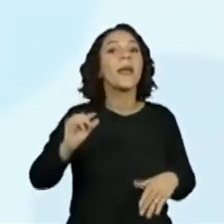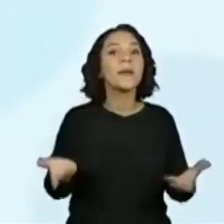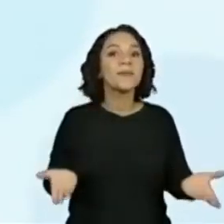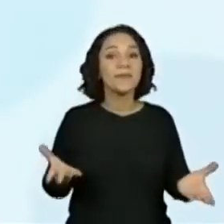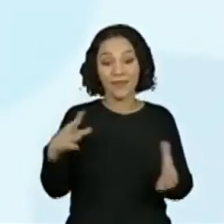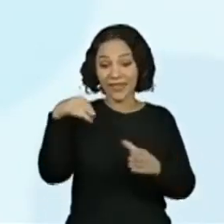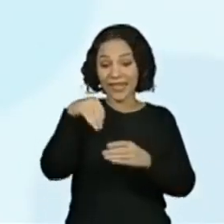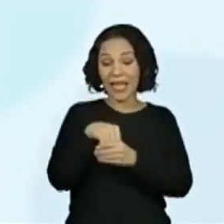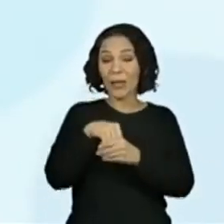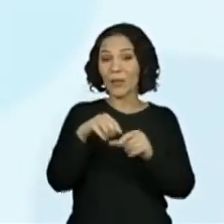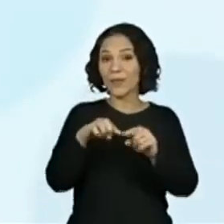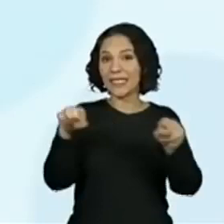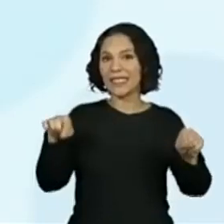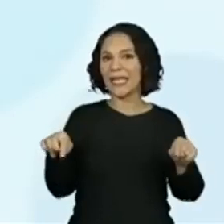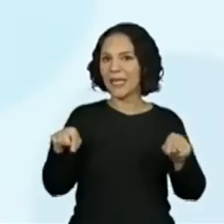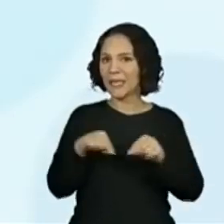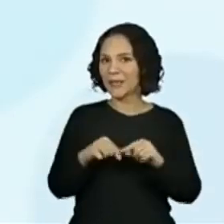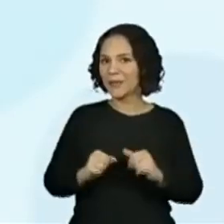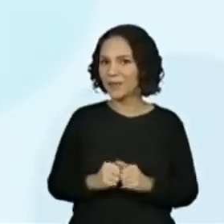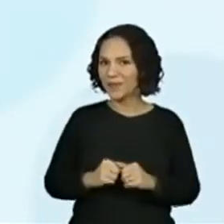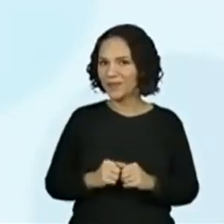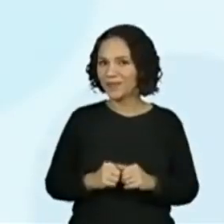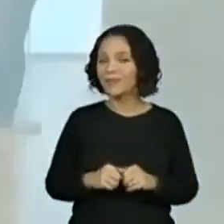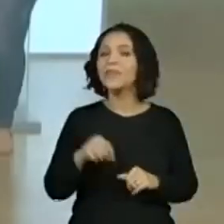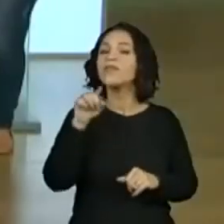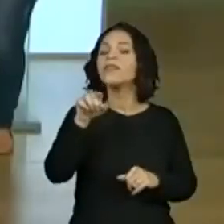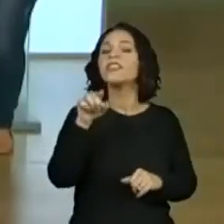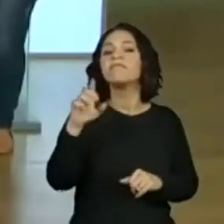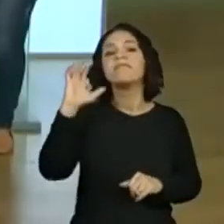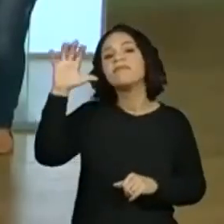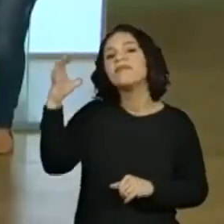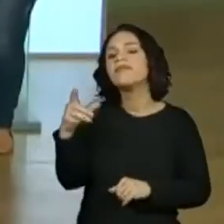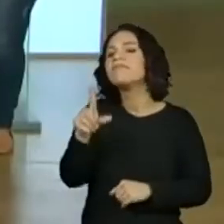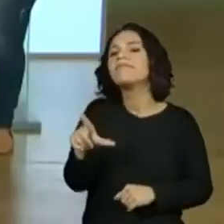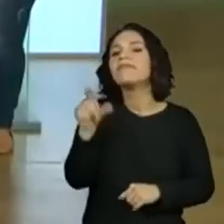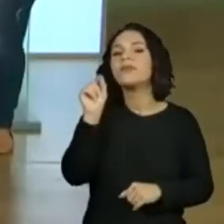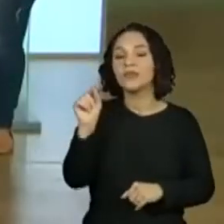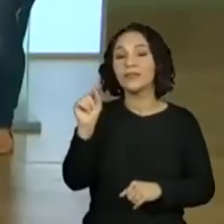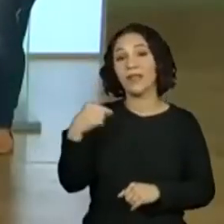dentro da sala. Professora Vivi, qual a sua atividade preferida na sala de aula?